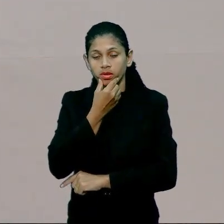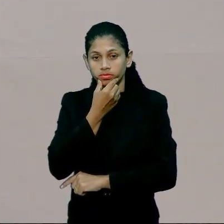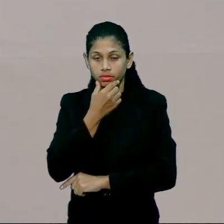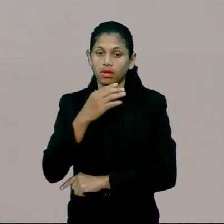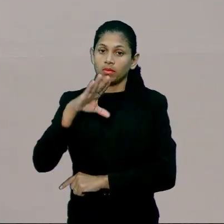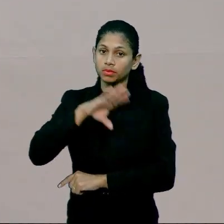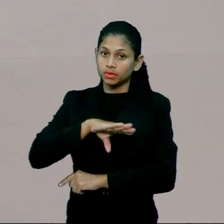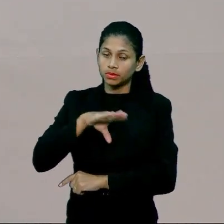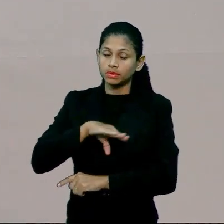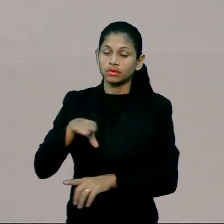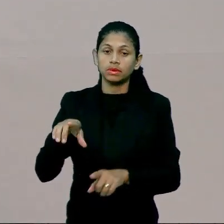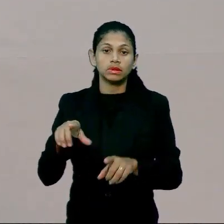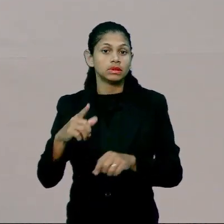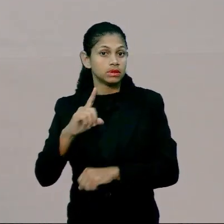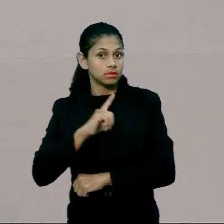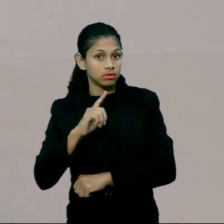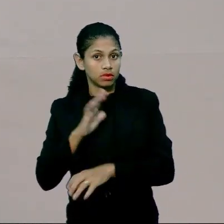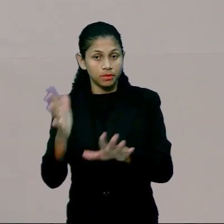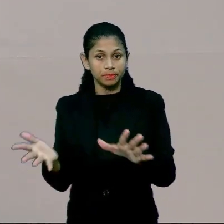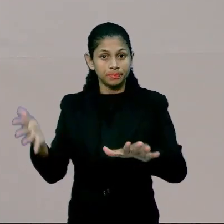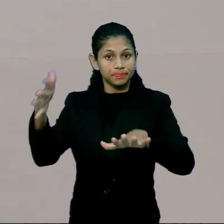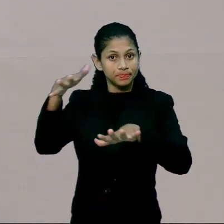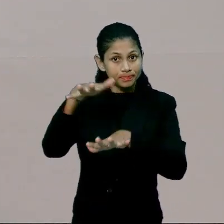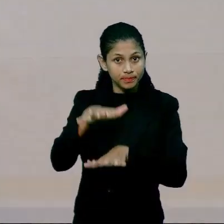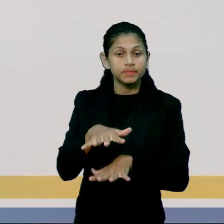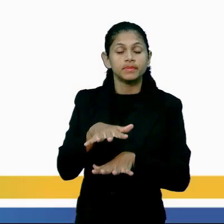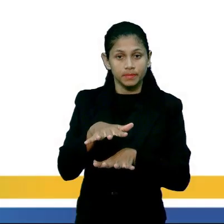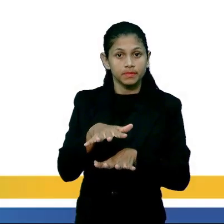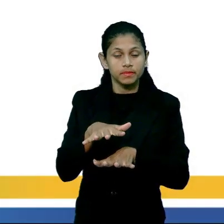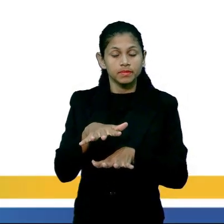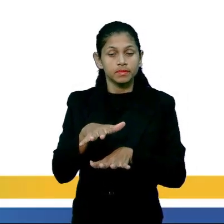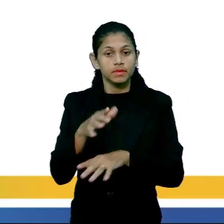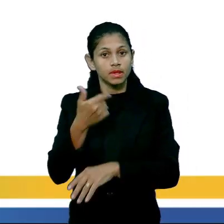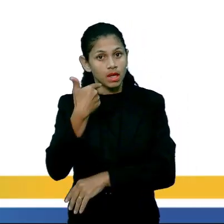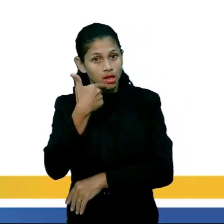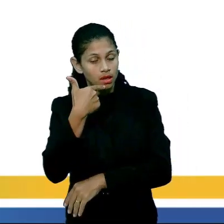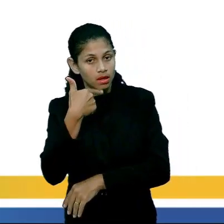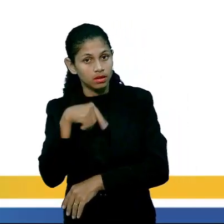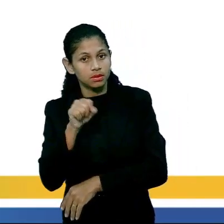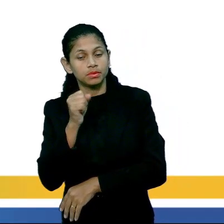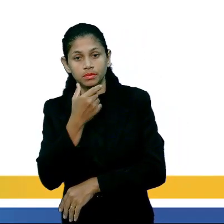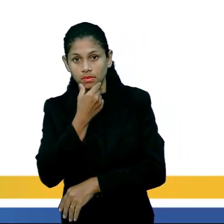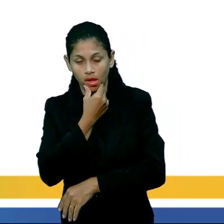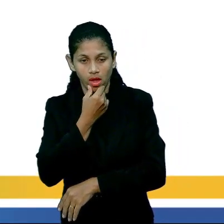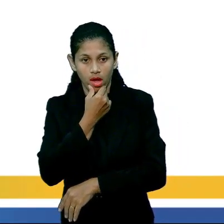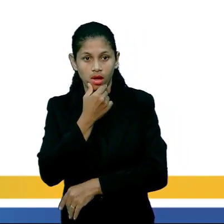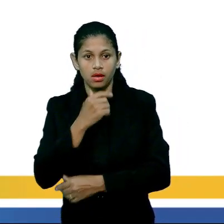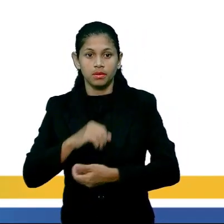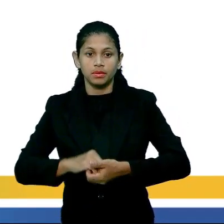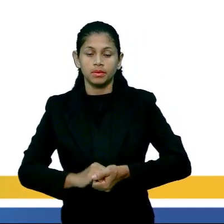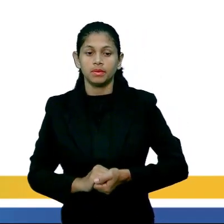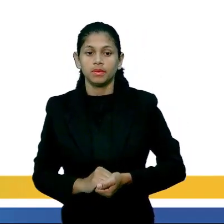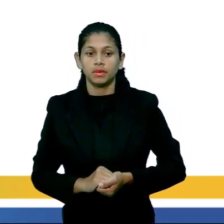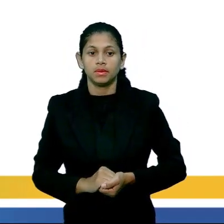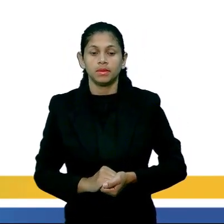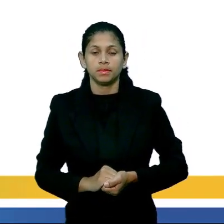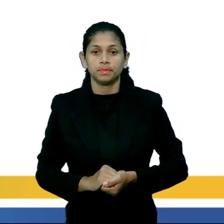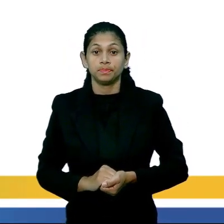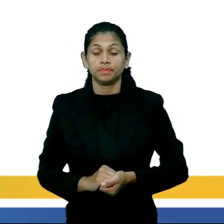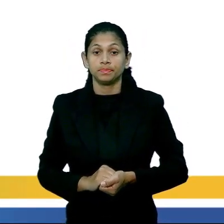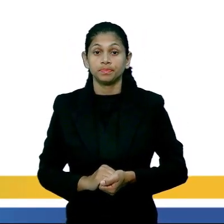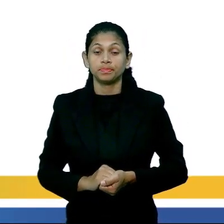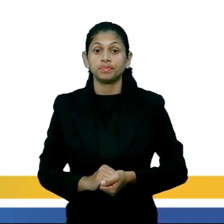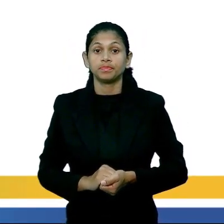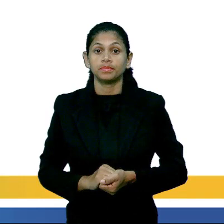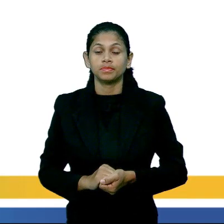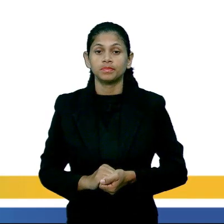inglesa, aí, no caso, no texto nos Estados Unidos, ok? Observem aí também